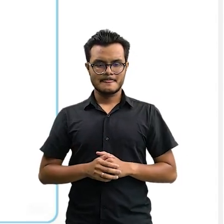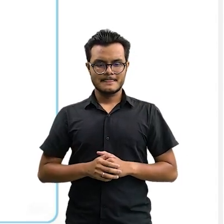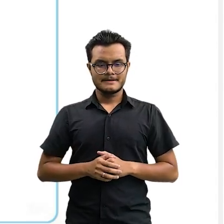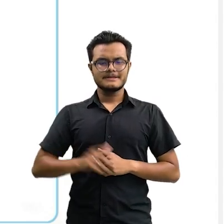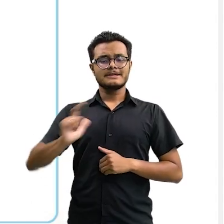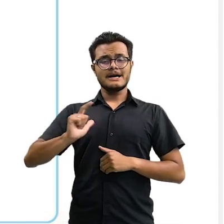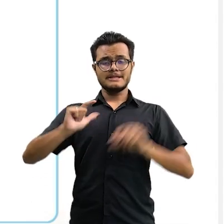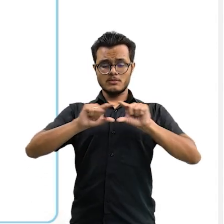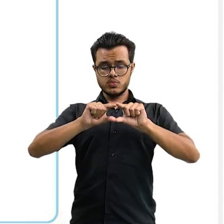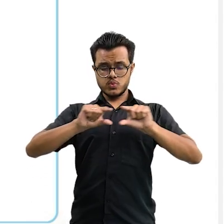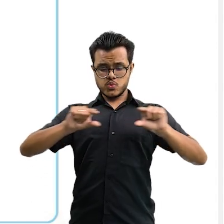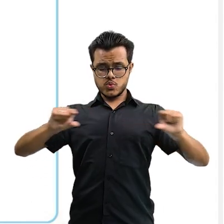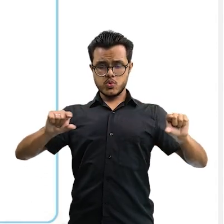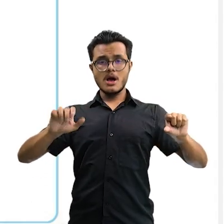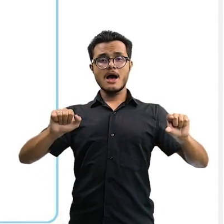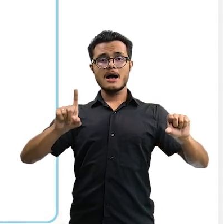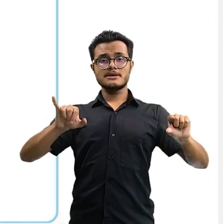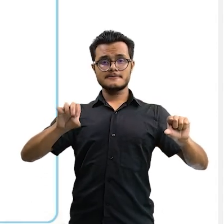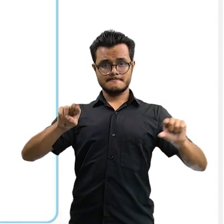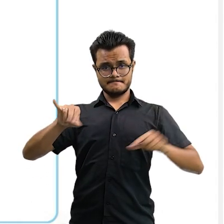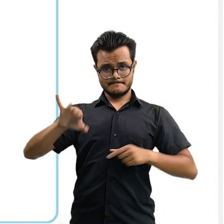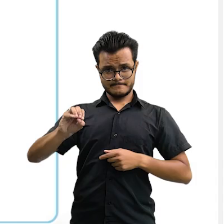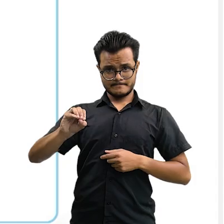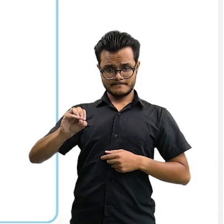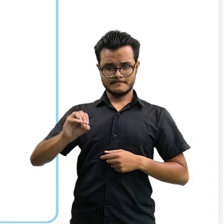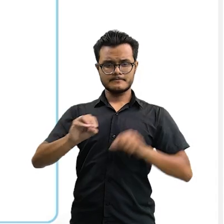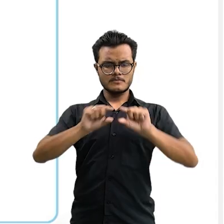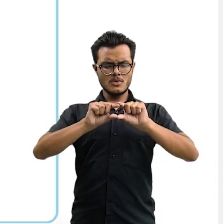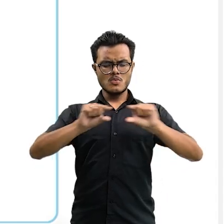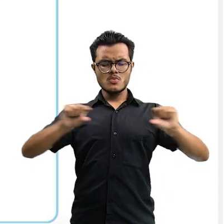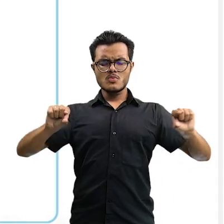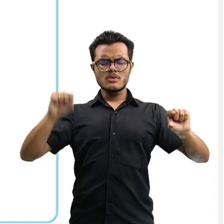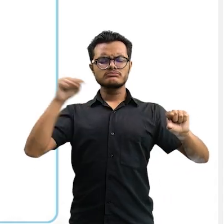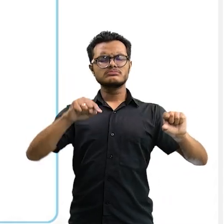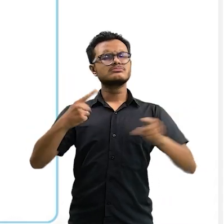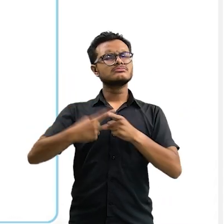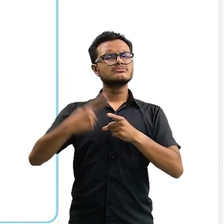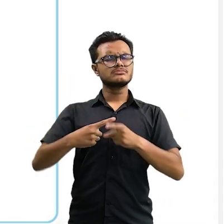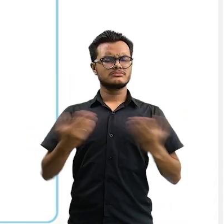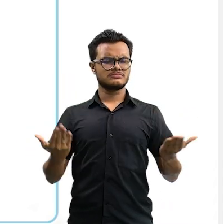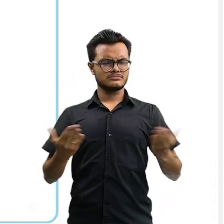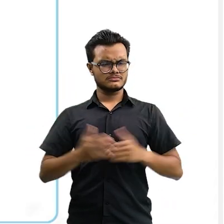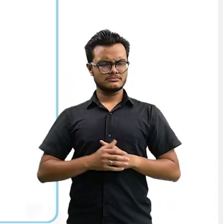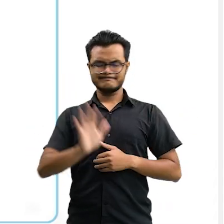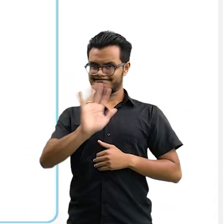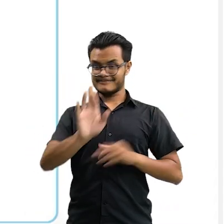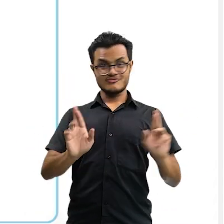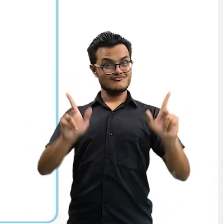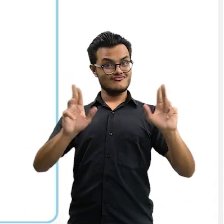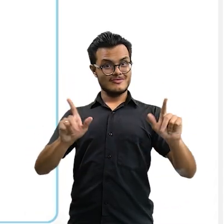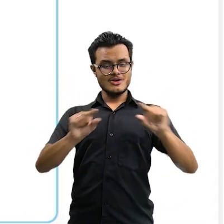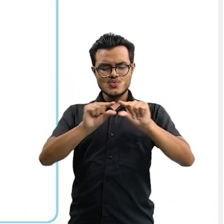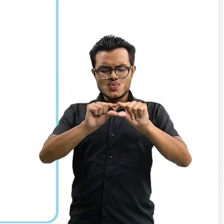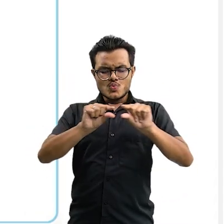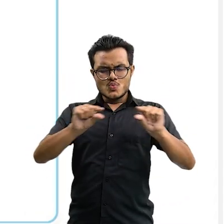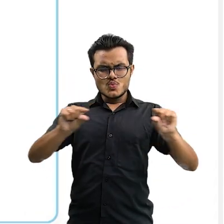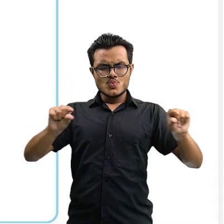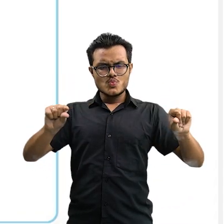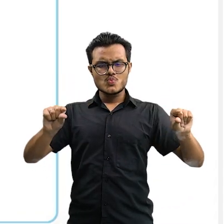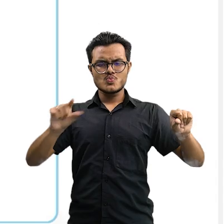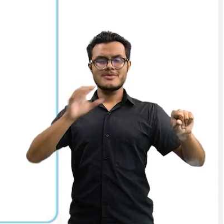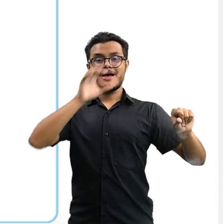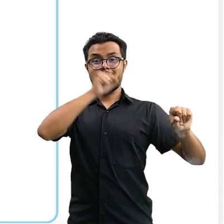no axônio. O axônio de verdade, gente, é só esse cara aqui dentro, ó. Esse cara